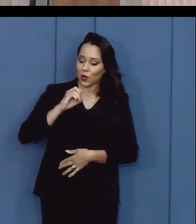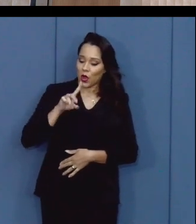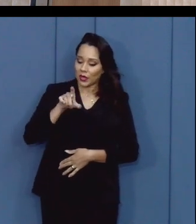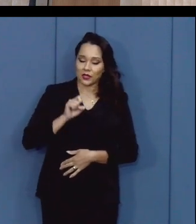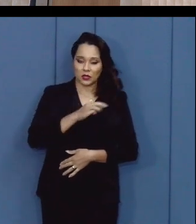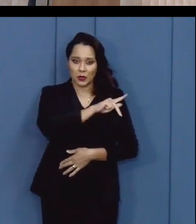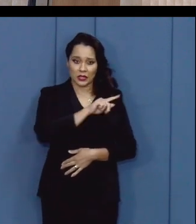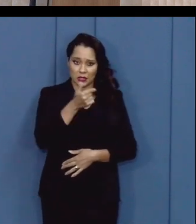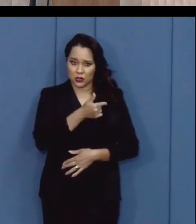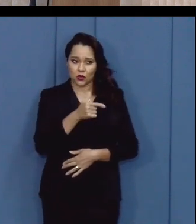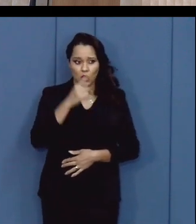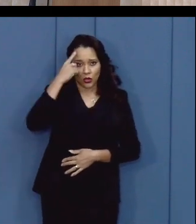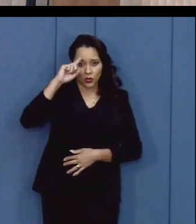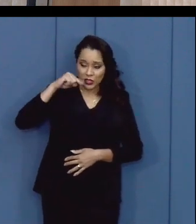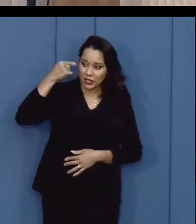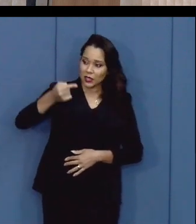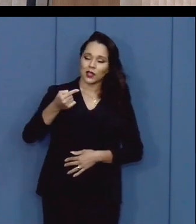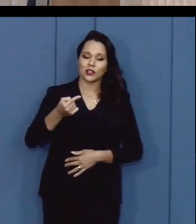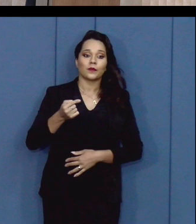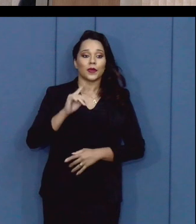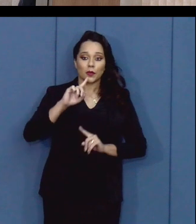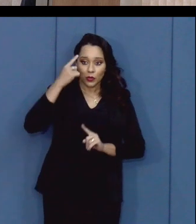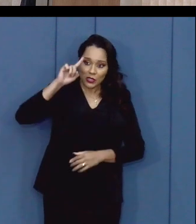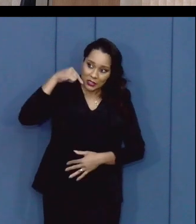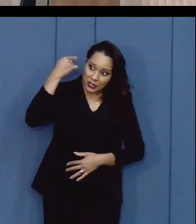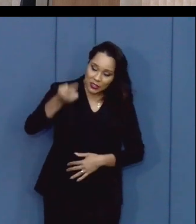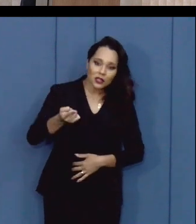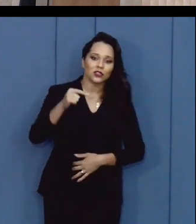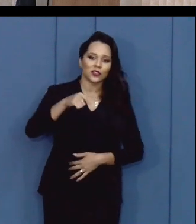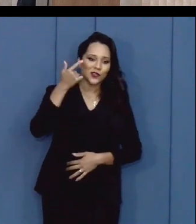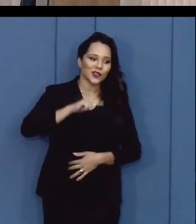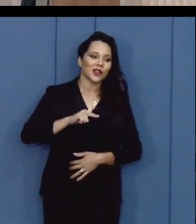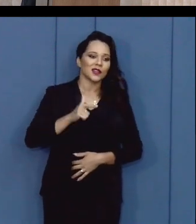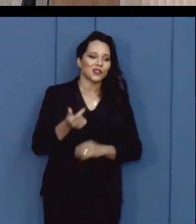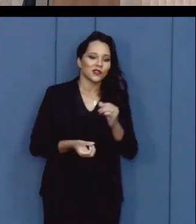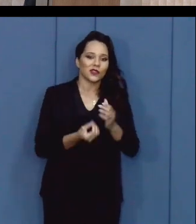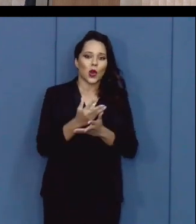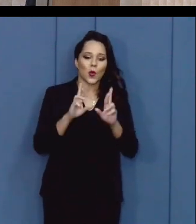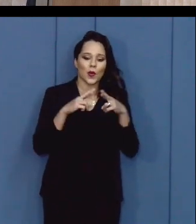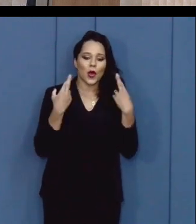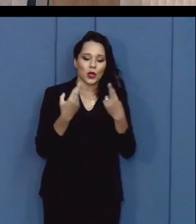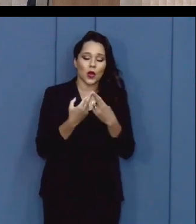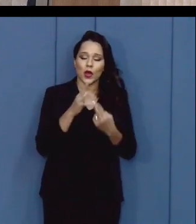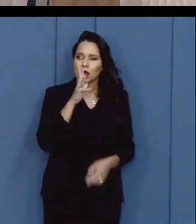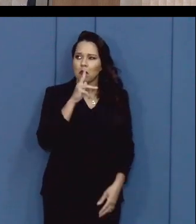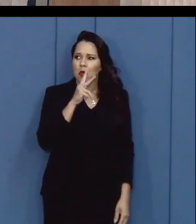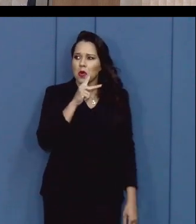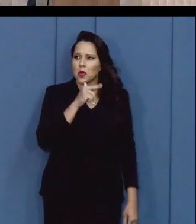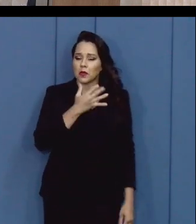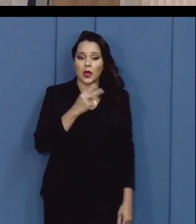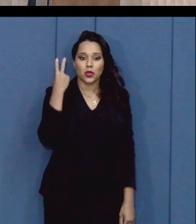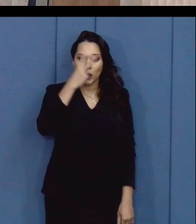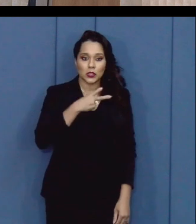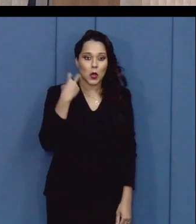os vice-presidentes foram eleitos no dia subsequente, e no dia subsequente à eleição deles, nós tivemos uma reunião que durou em torno de